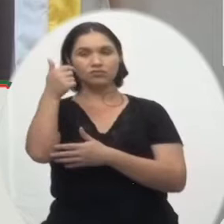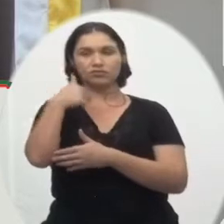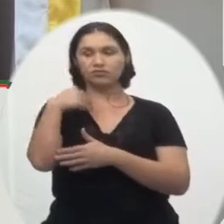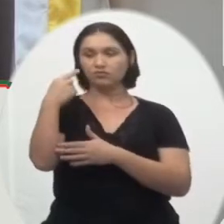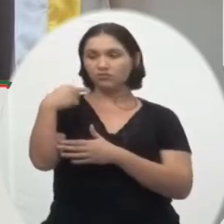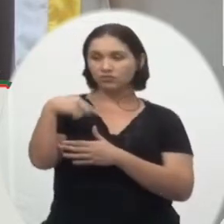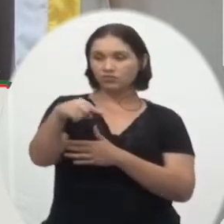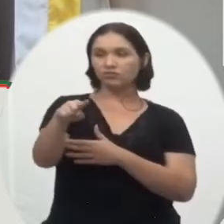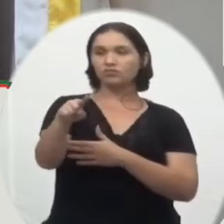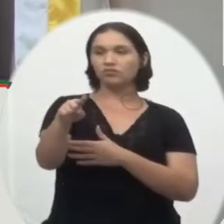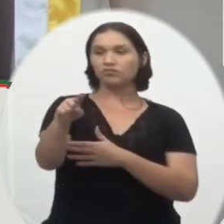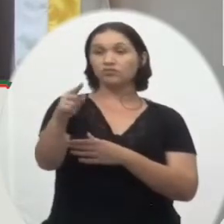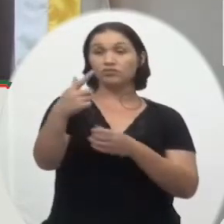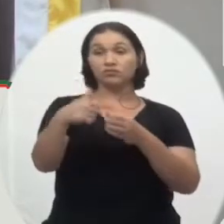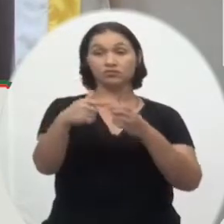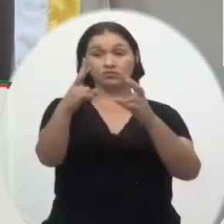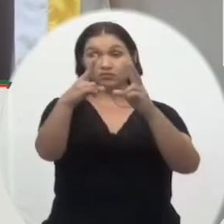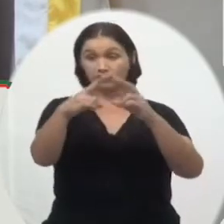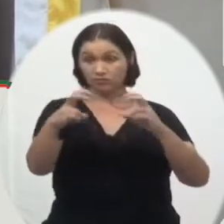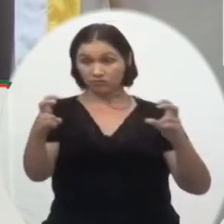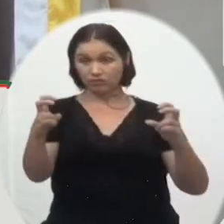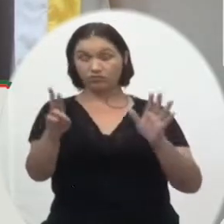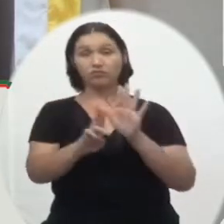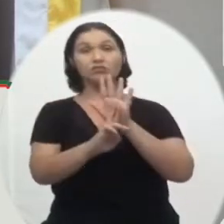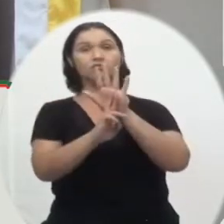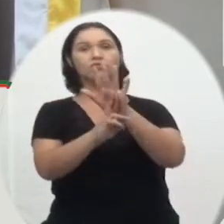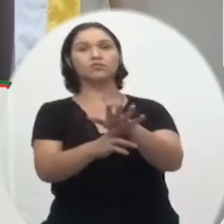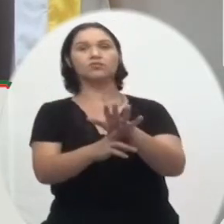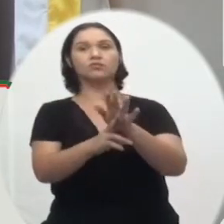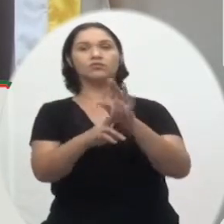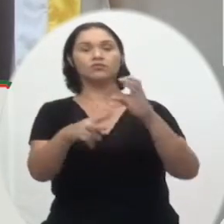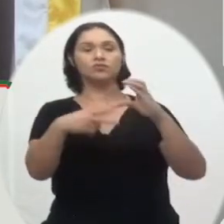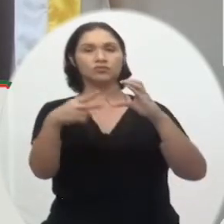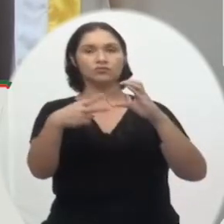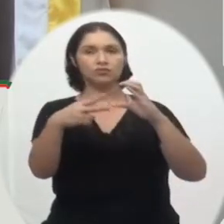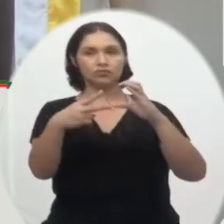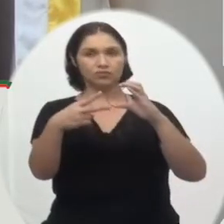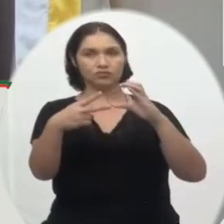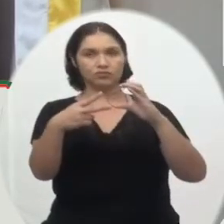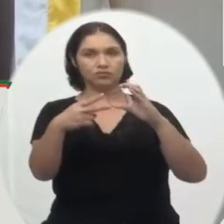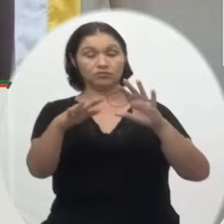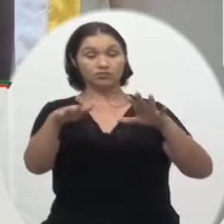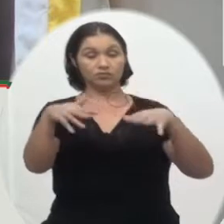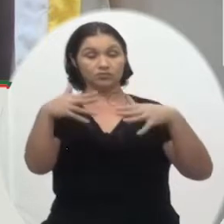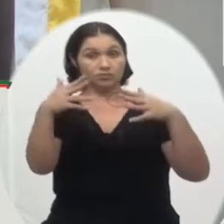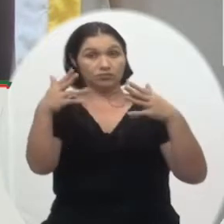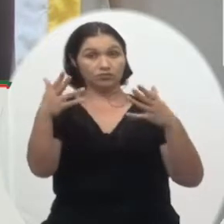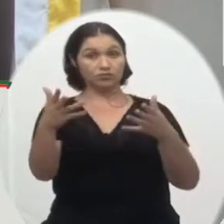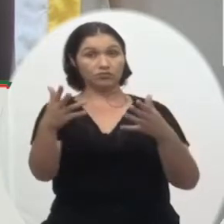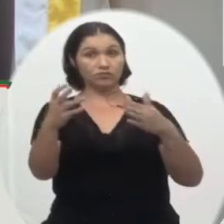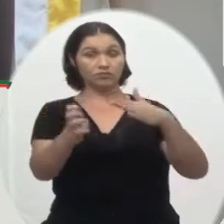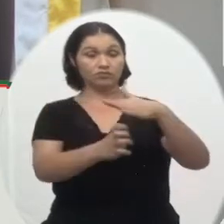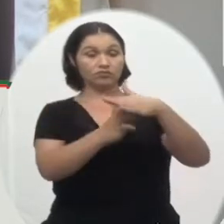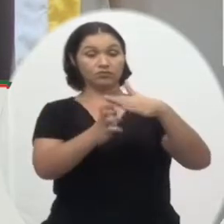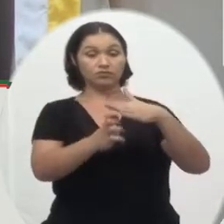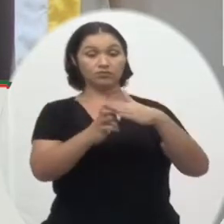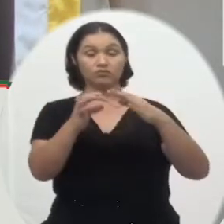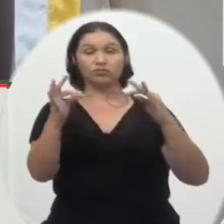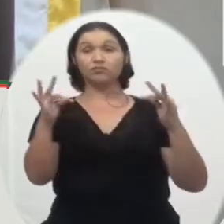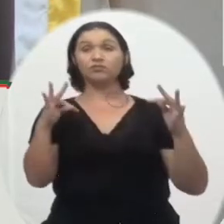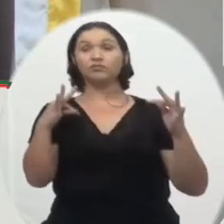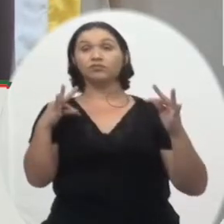esta casa numa reunião na Assembleia Legislativa, quando fui procurado nesta casa pelas empresas de turismo de